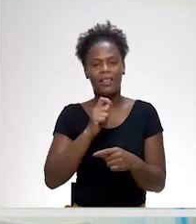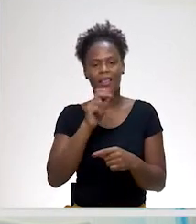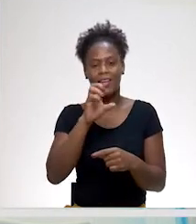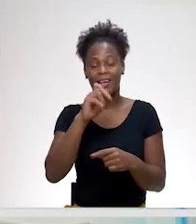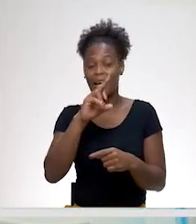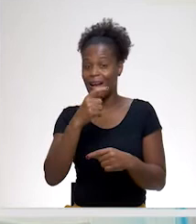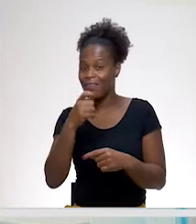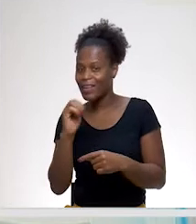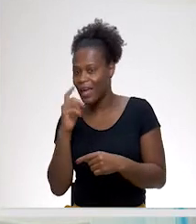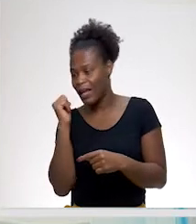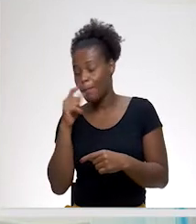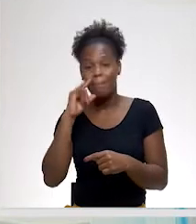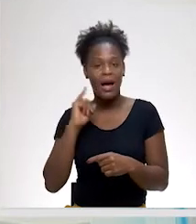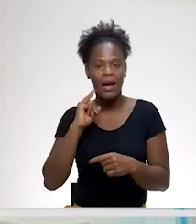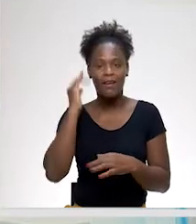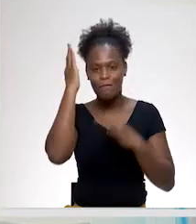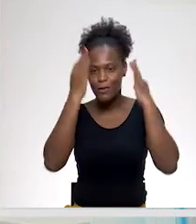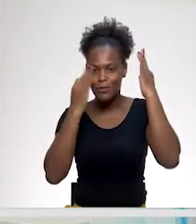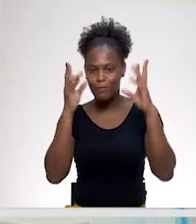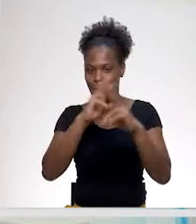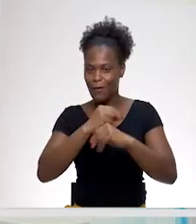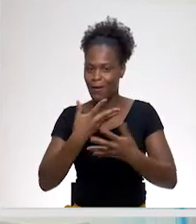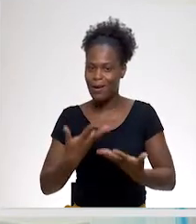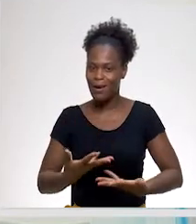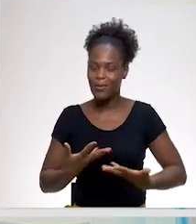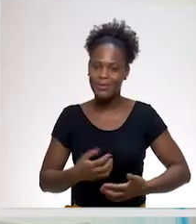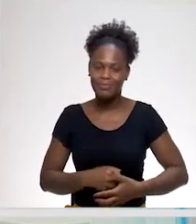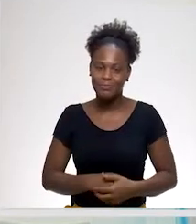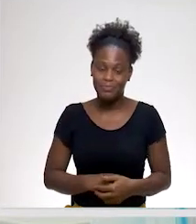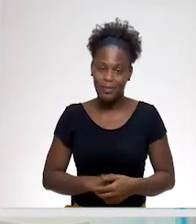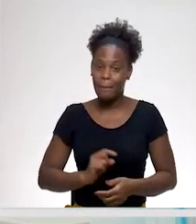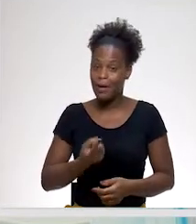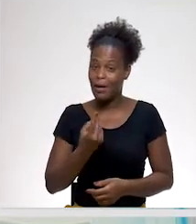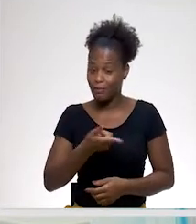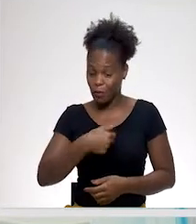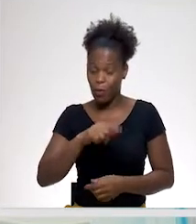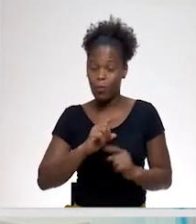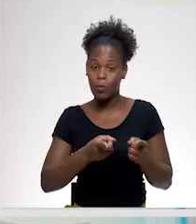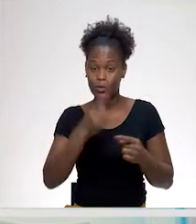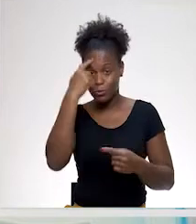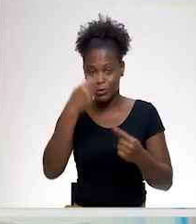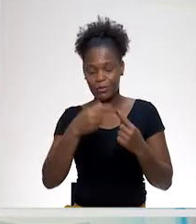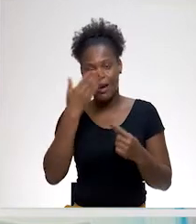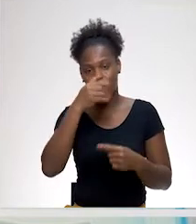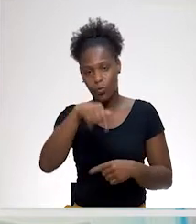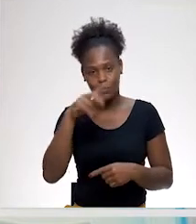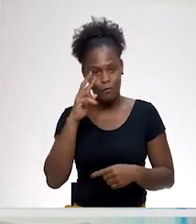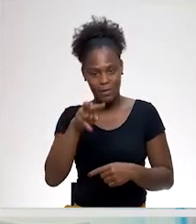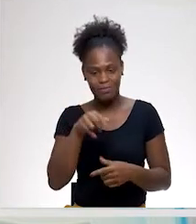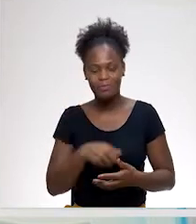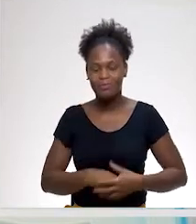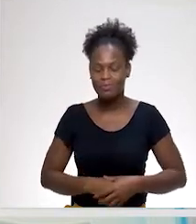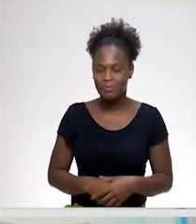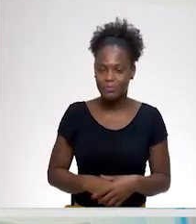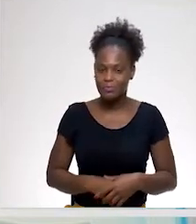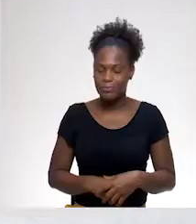René Descartes é considerado o pai da filosofia moderna? Para começar, vamos aos objetivos da aula de